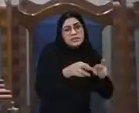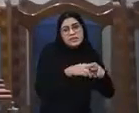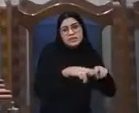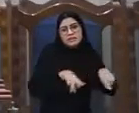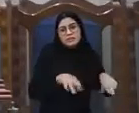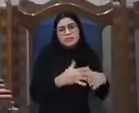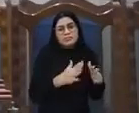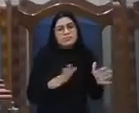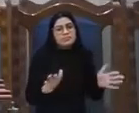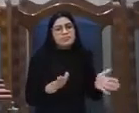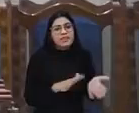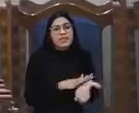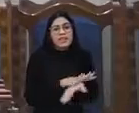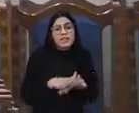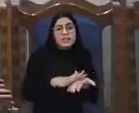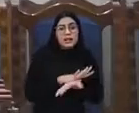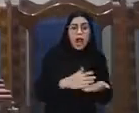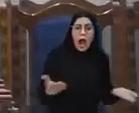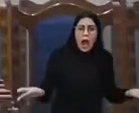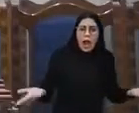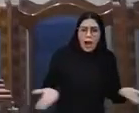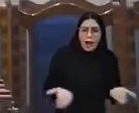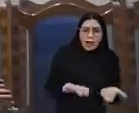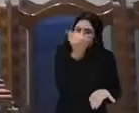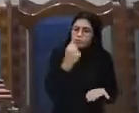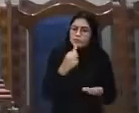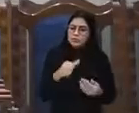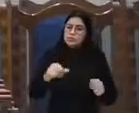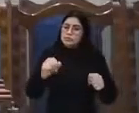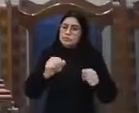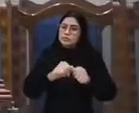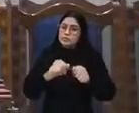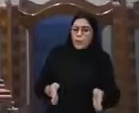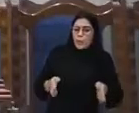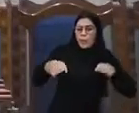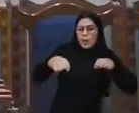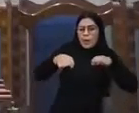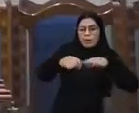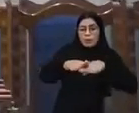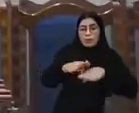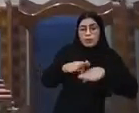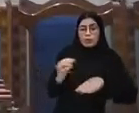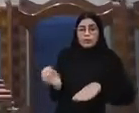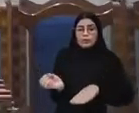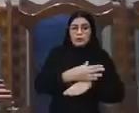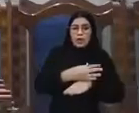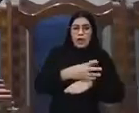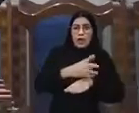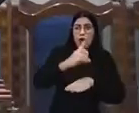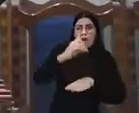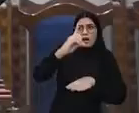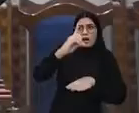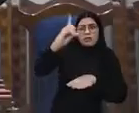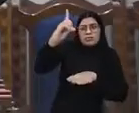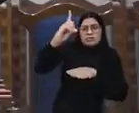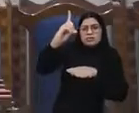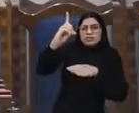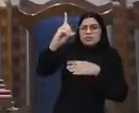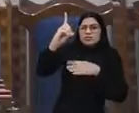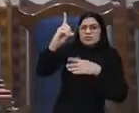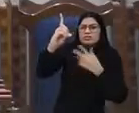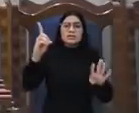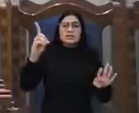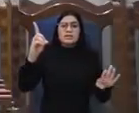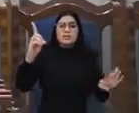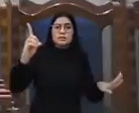um Deus que nós não conhecemos, a um Deus desconhecido, e vamos orar assim: ó Deus, se tu existes